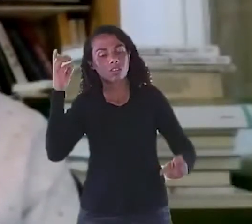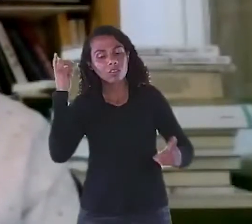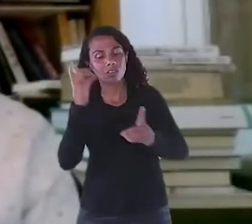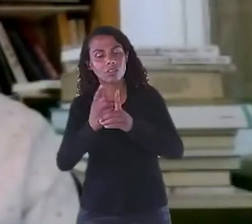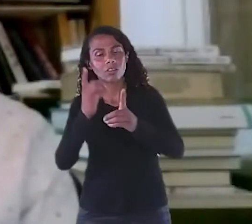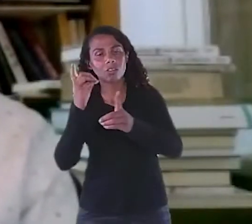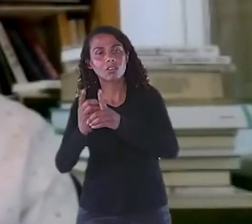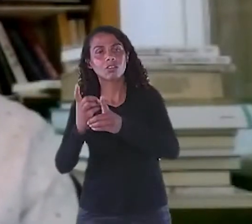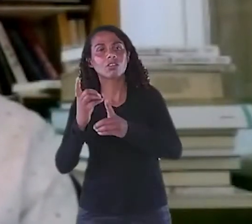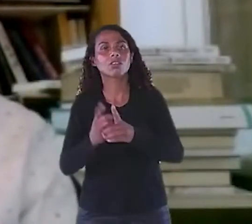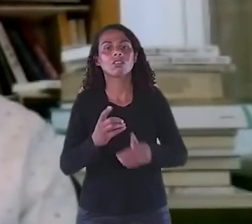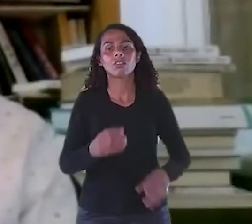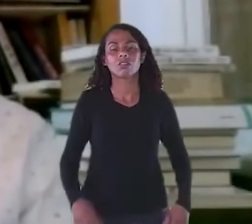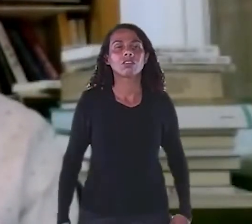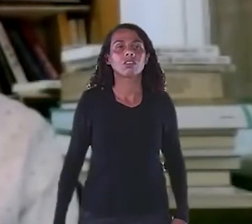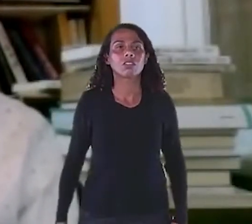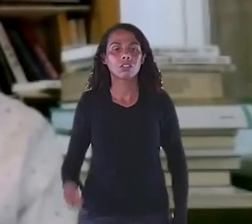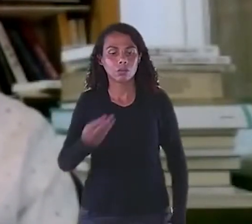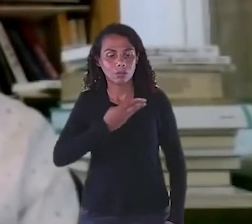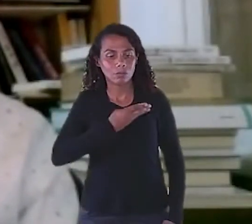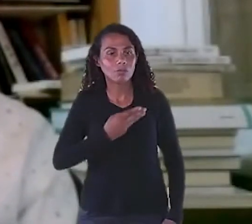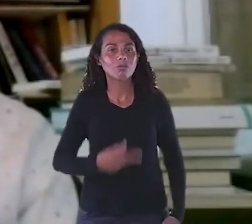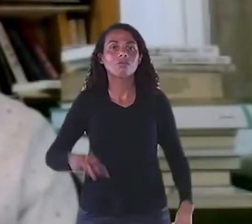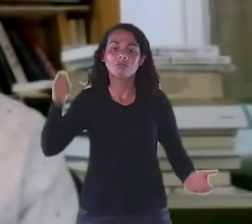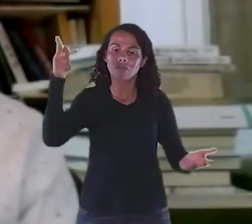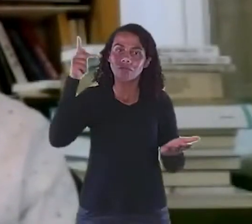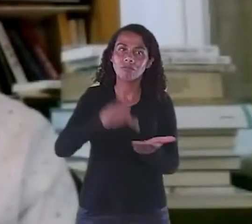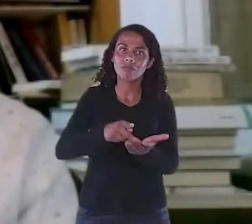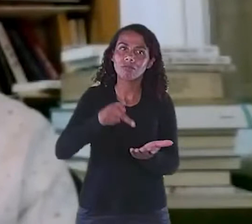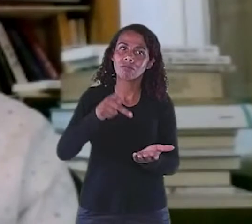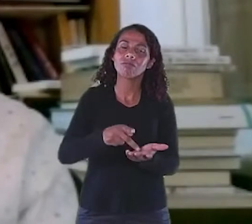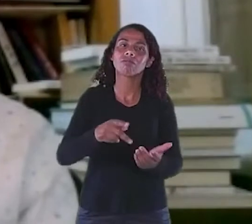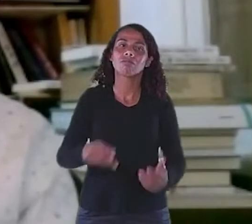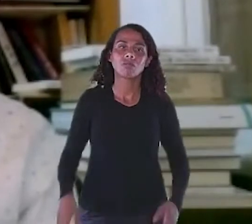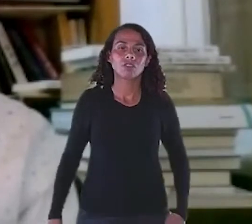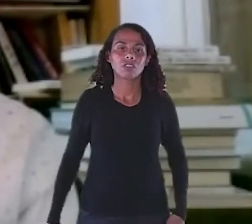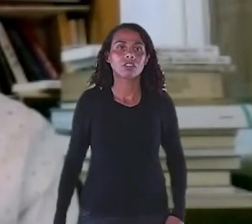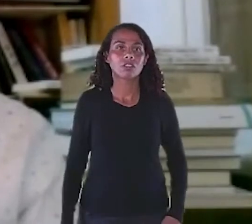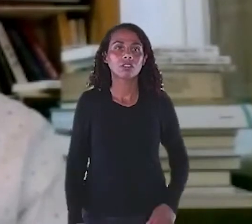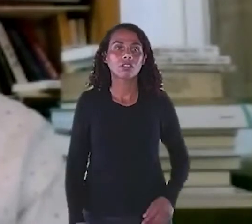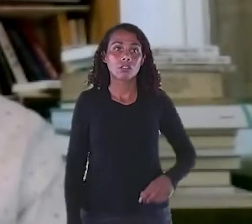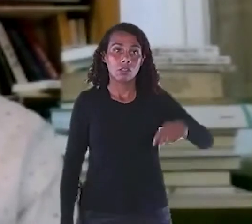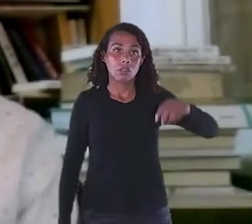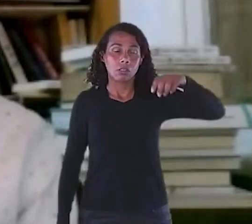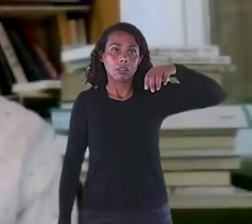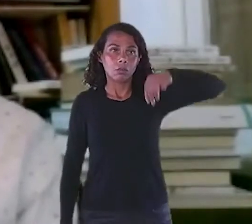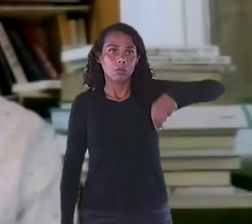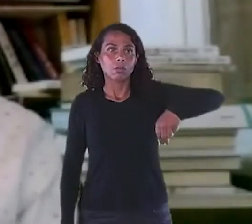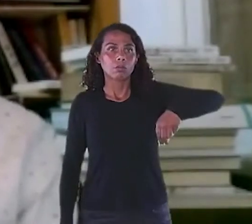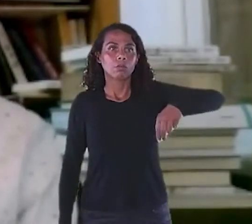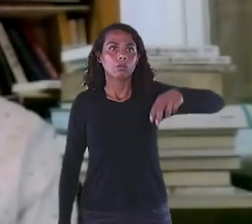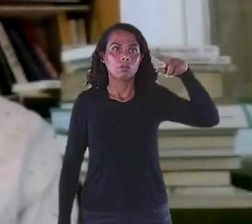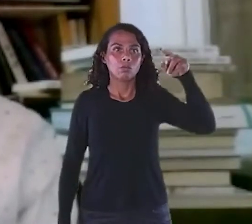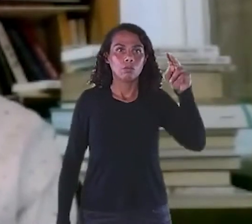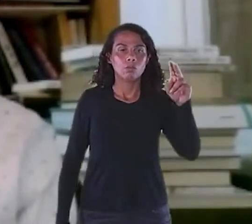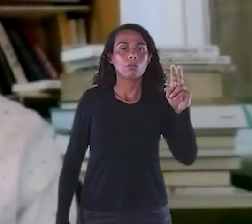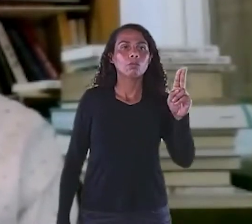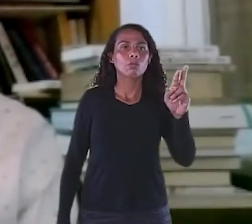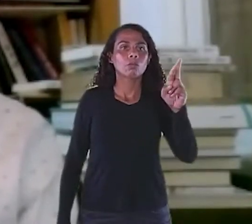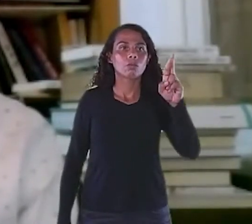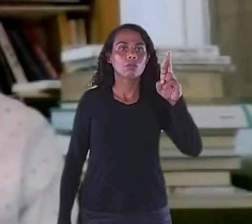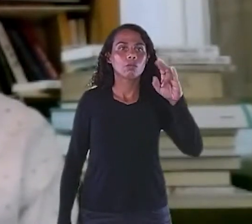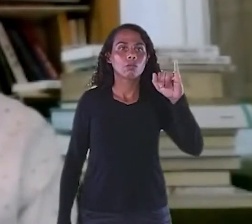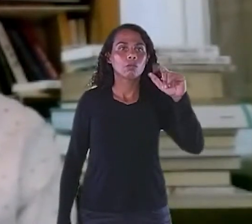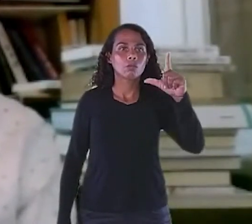suplemento literário, aí você tinha contato com algumas figuras das mais enriquecedoras,